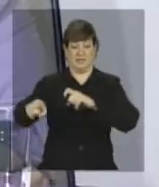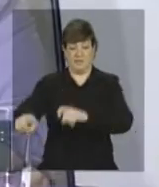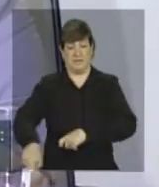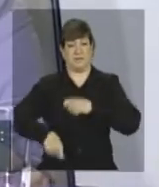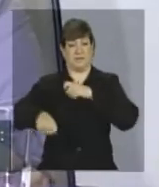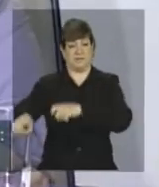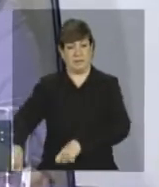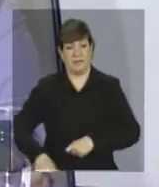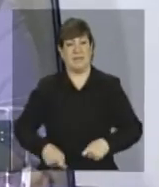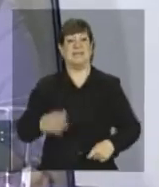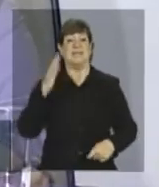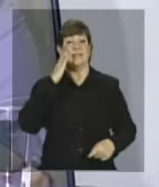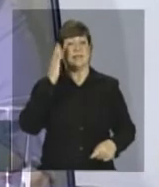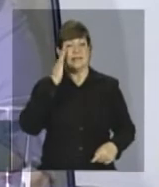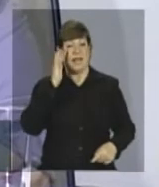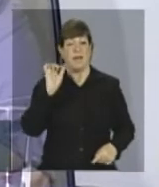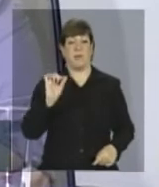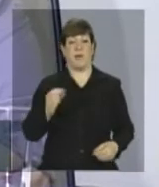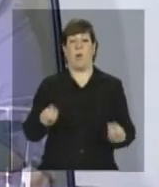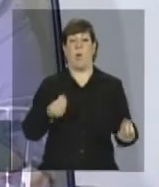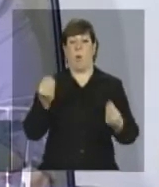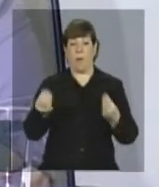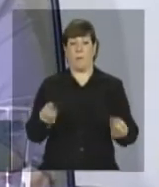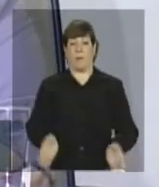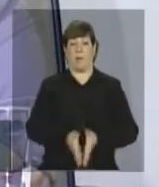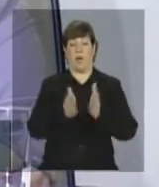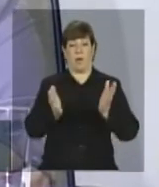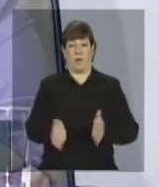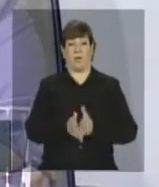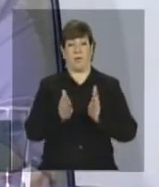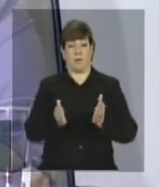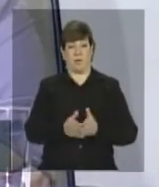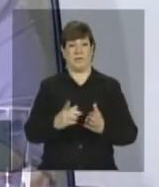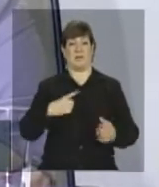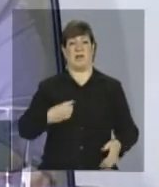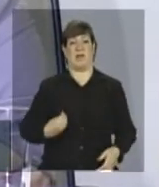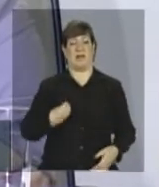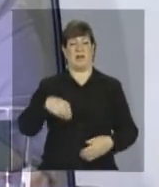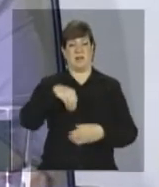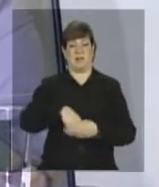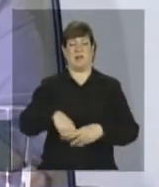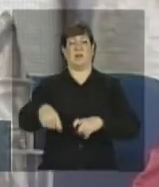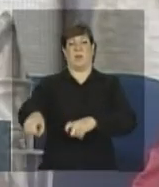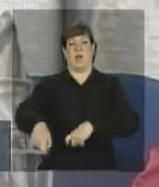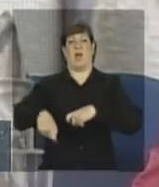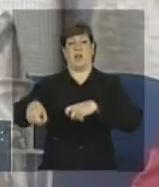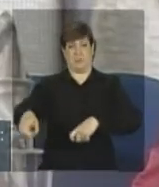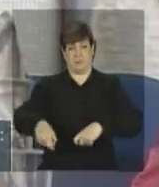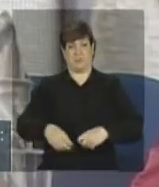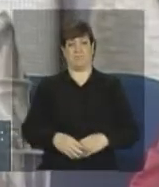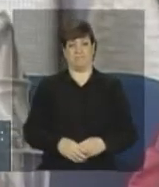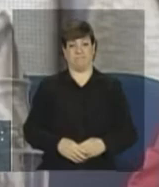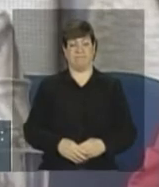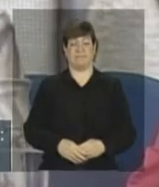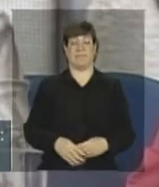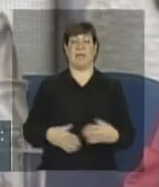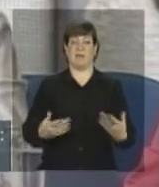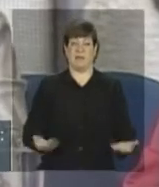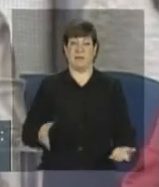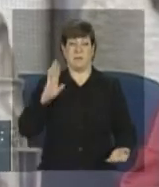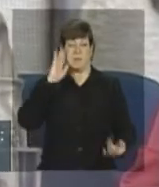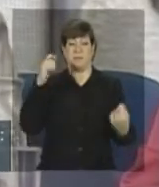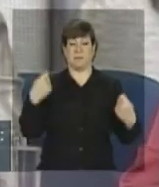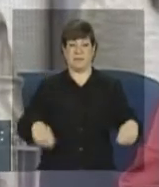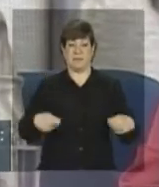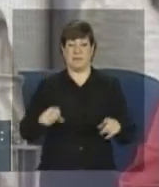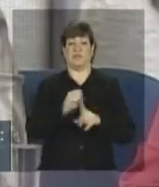nós o quanto a pobreza está presente no campo. Mas, antes de mais nada, é preciso que a